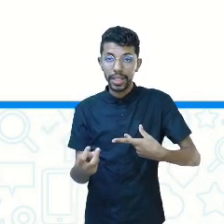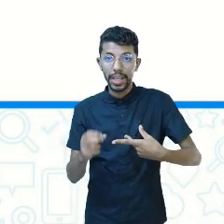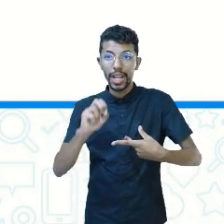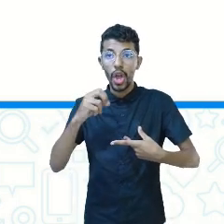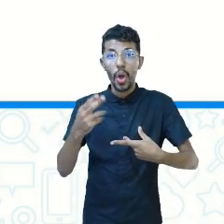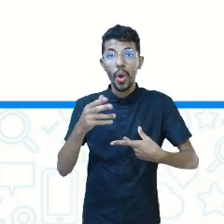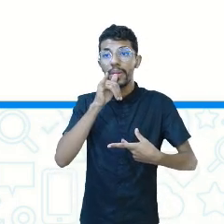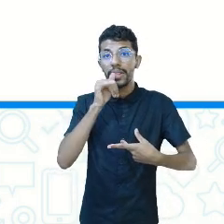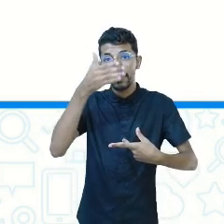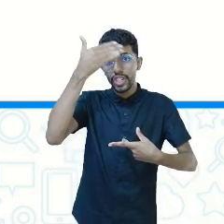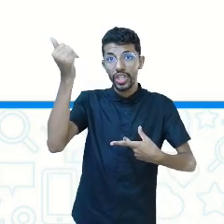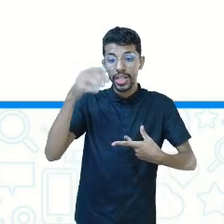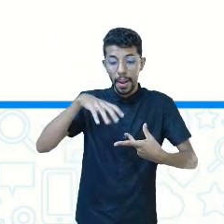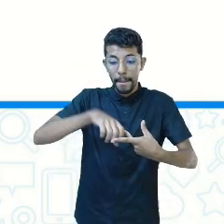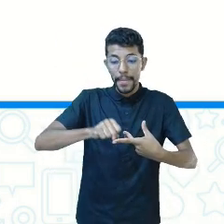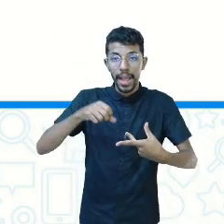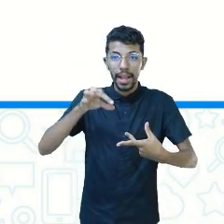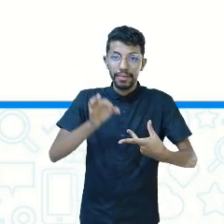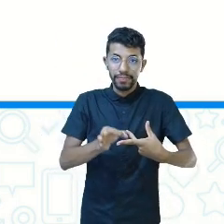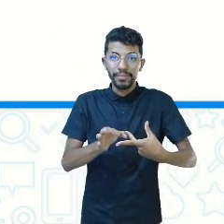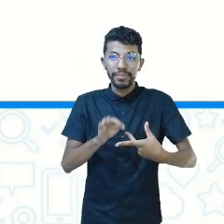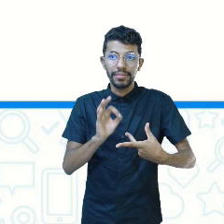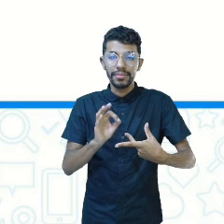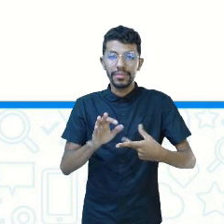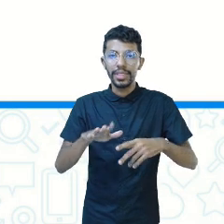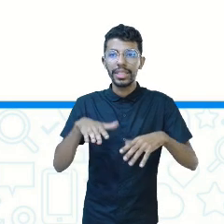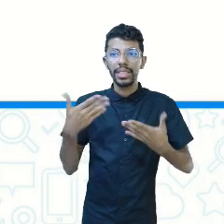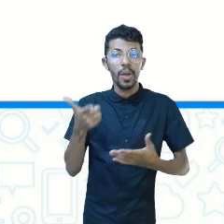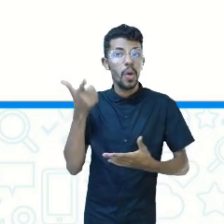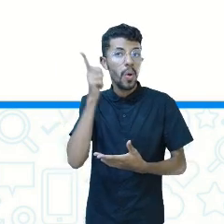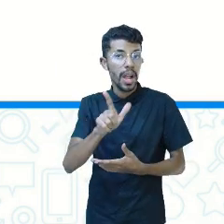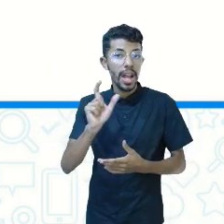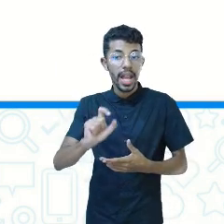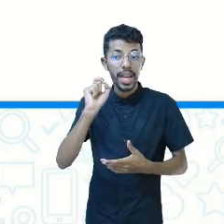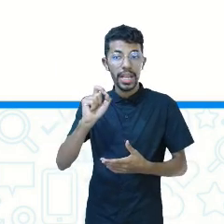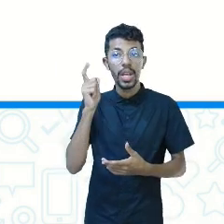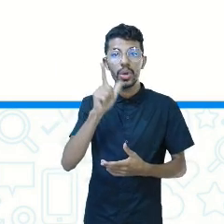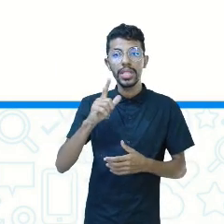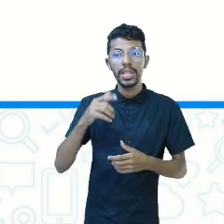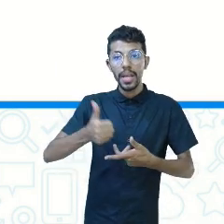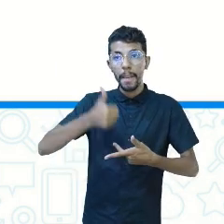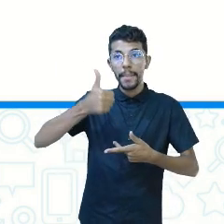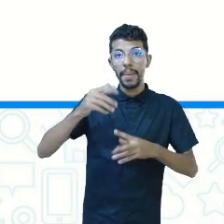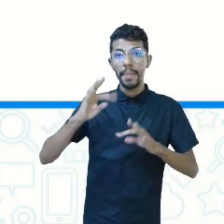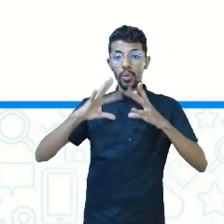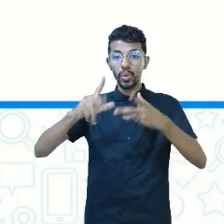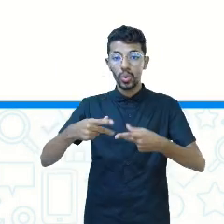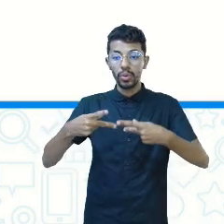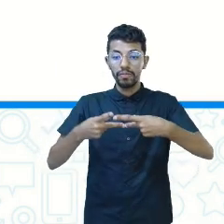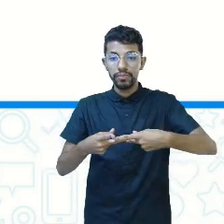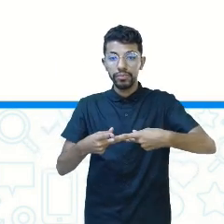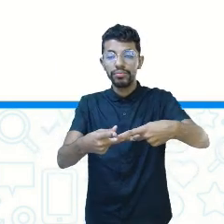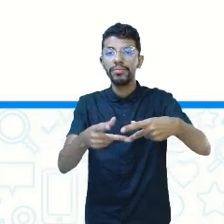volta, e ganha quem terminar de pular todas as casas primeiro. Então,